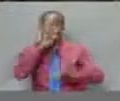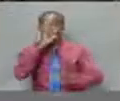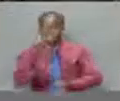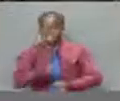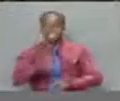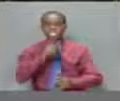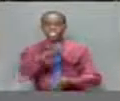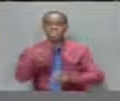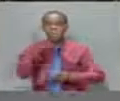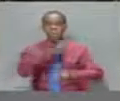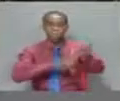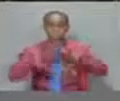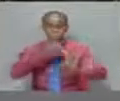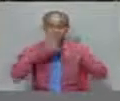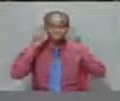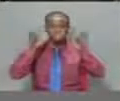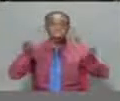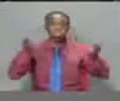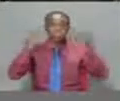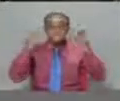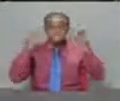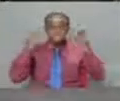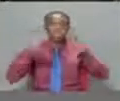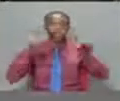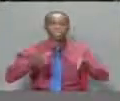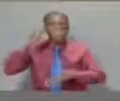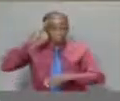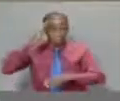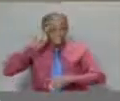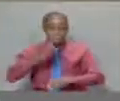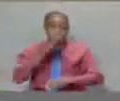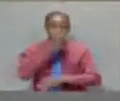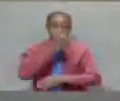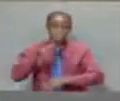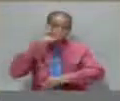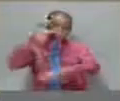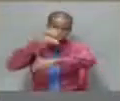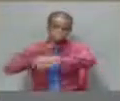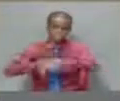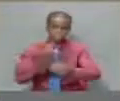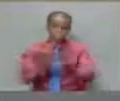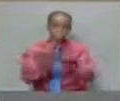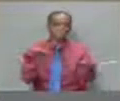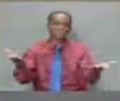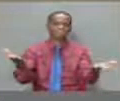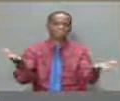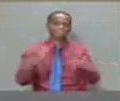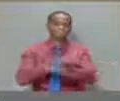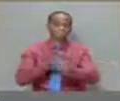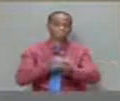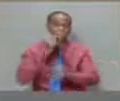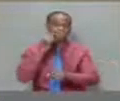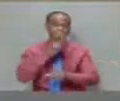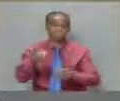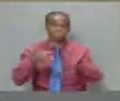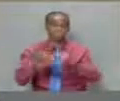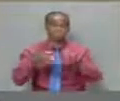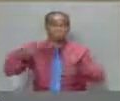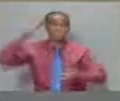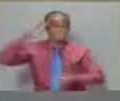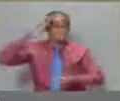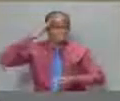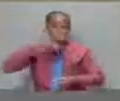facilitamos, daí este resultado desta operação. A operação foi uma ação concertada das forças da ordem a